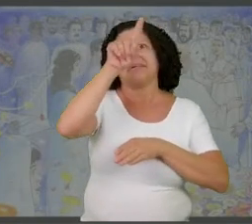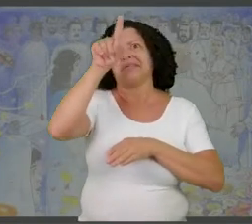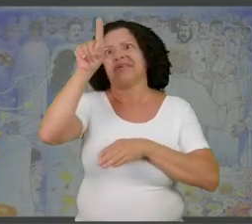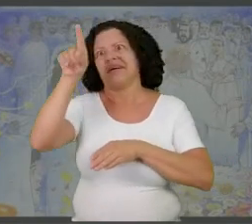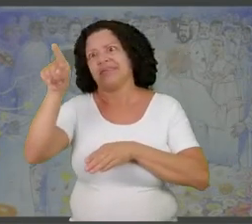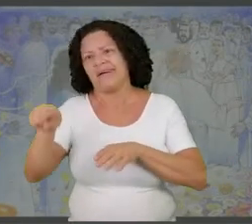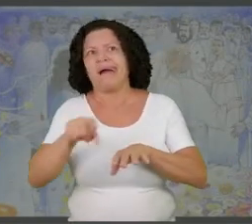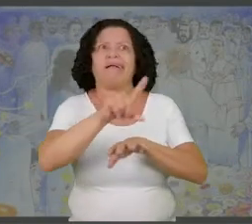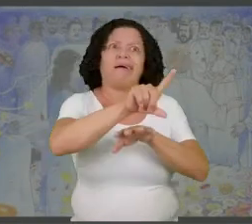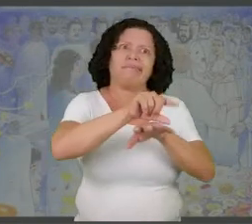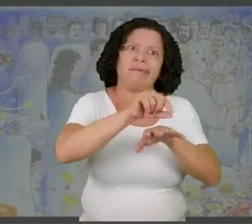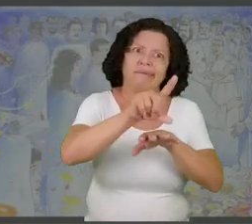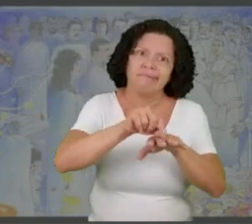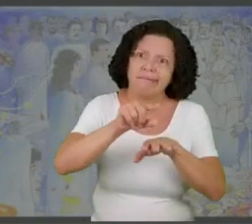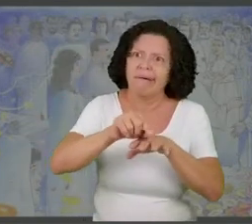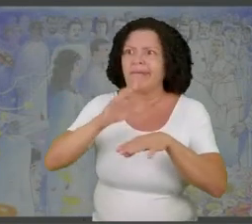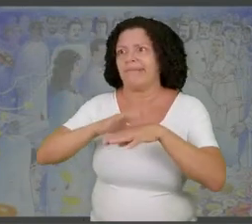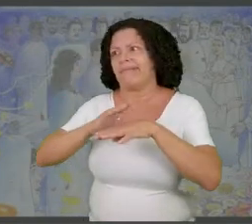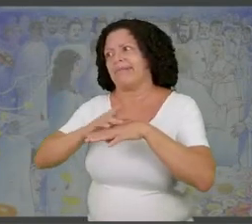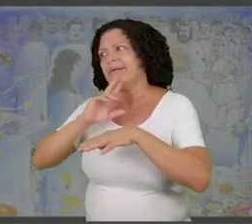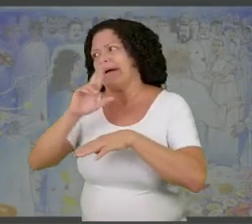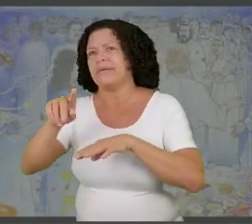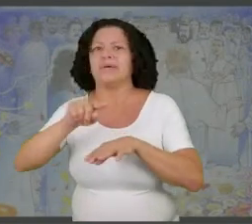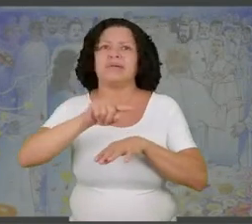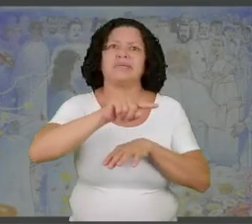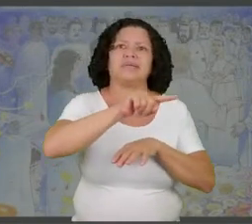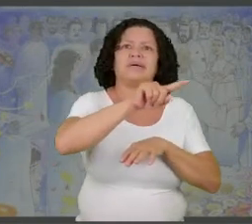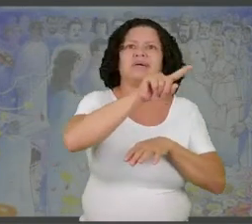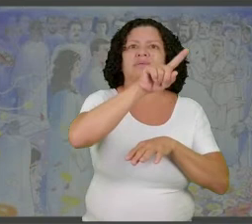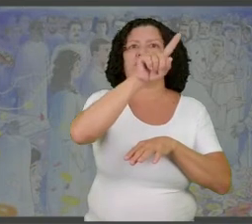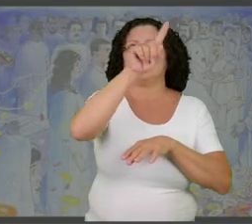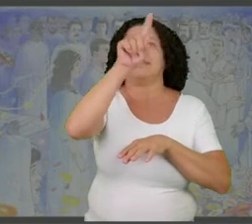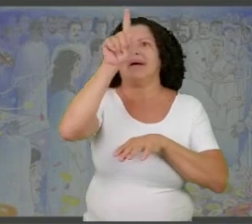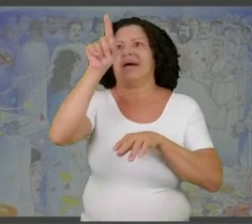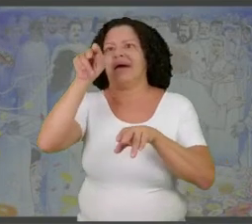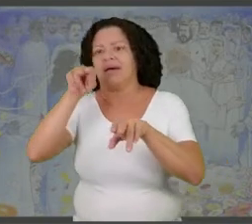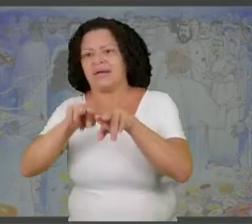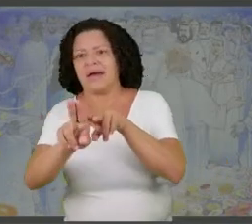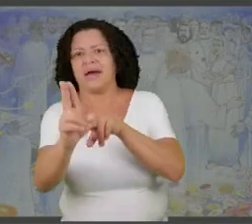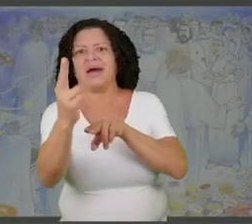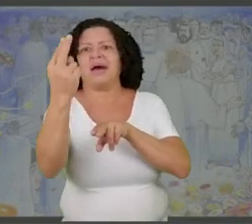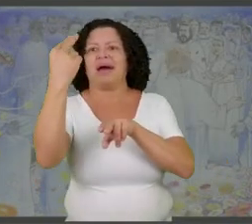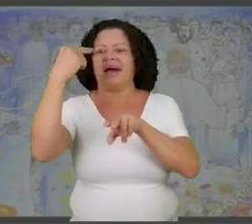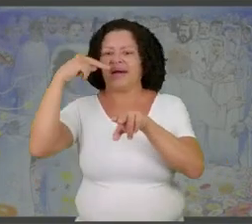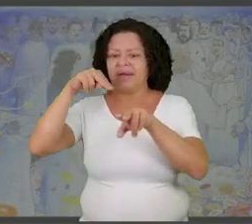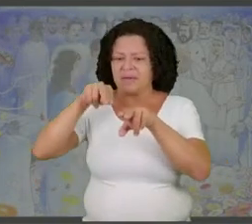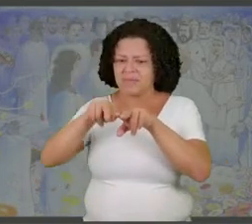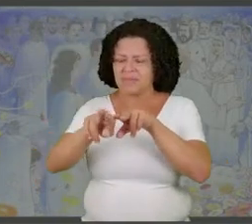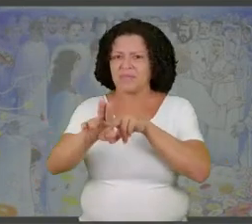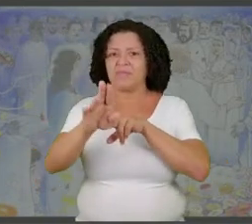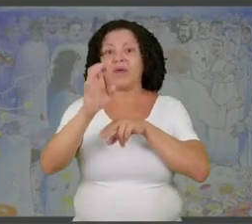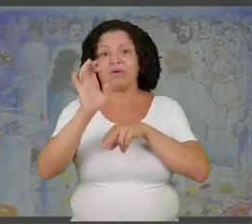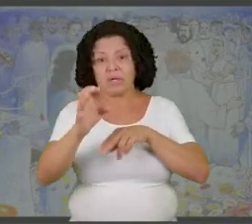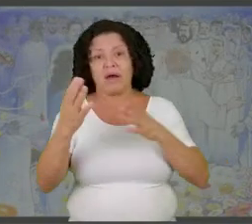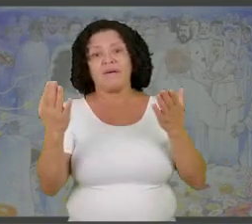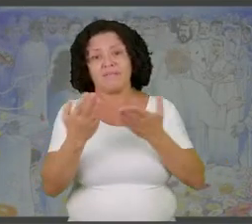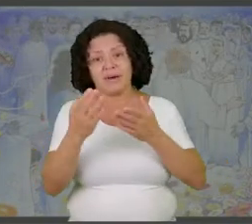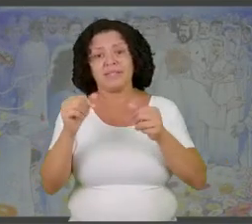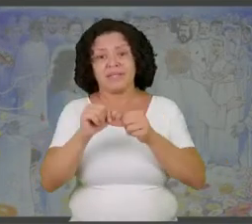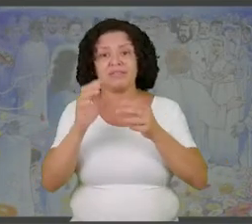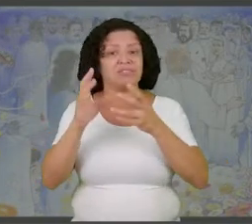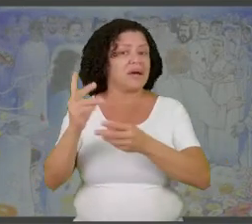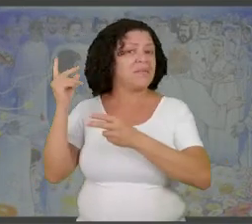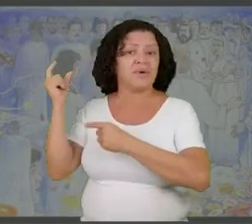o nosso ciclo, então, recomeça, né? Livre-arbítrio, lei de ação e reação. E assim vamos, encarnando e